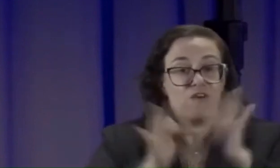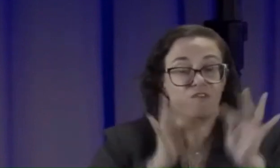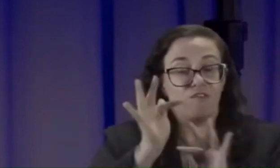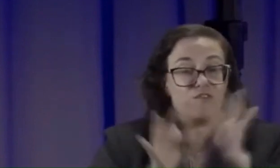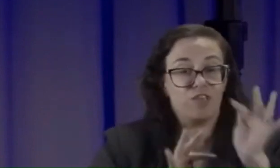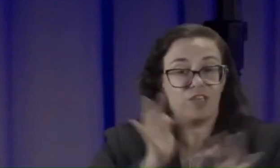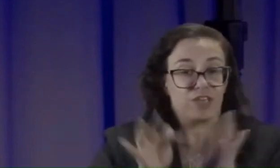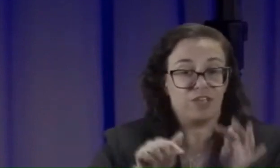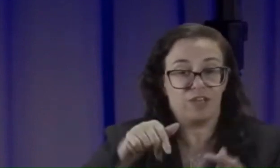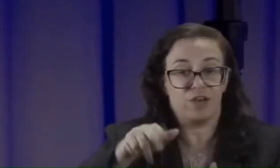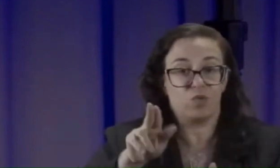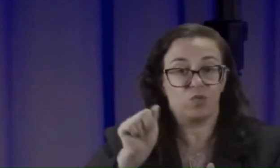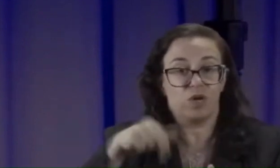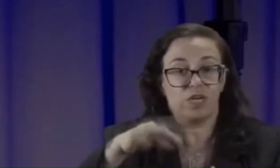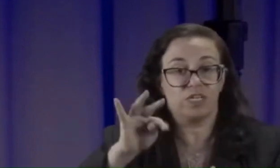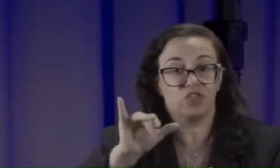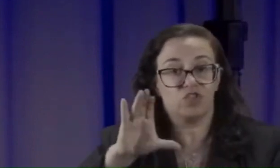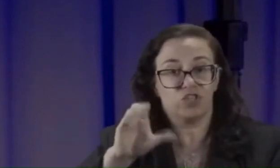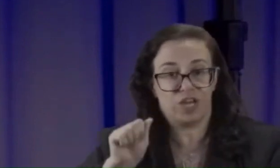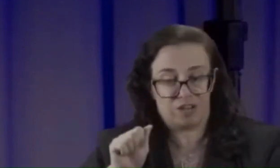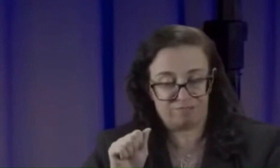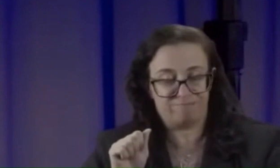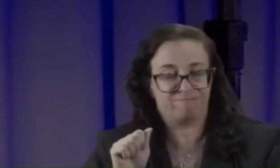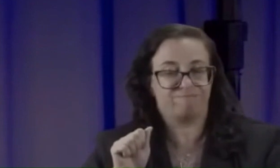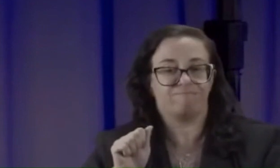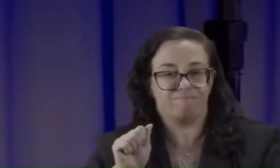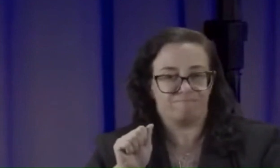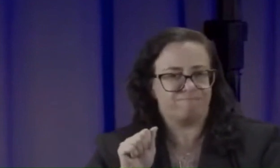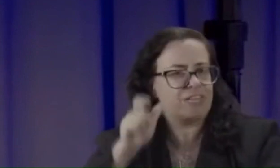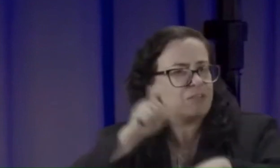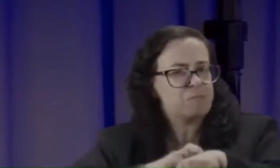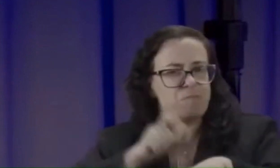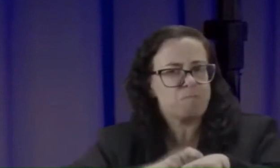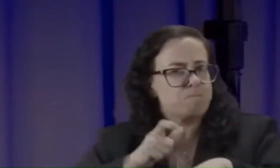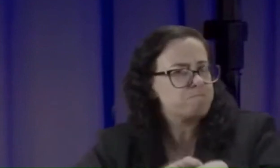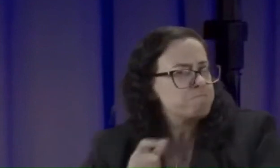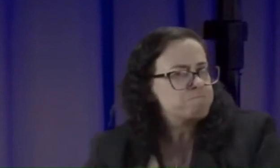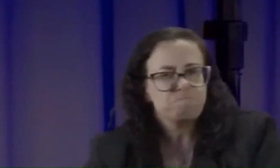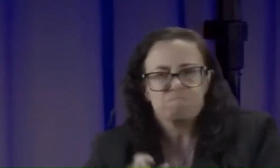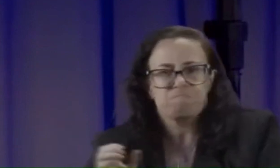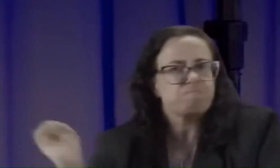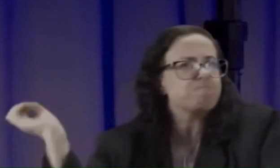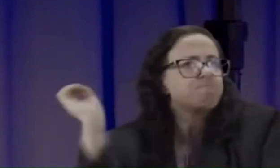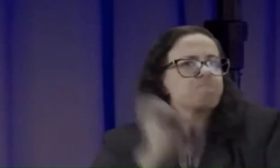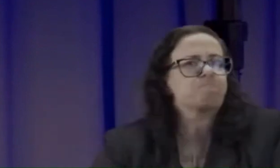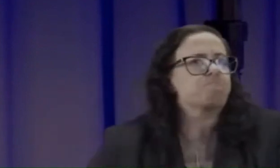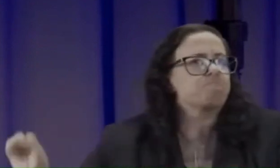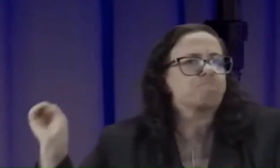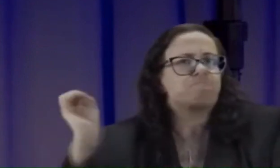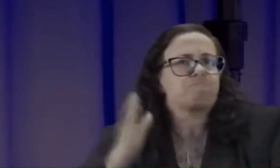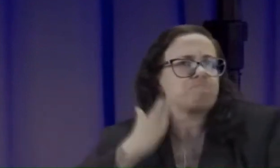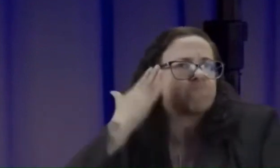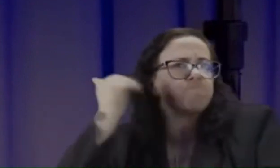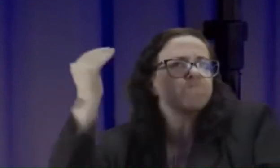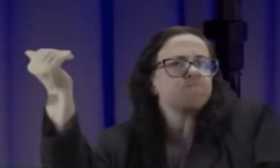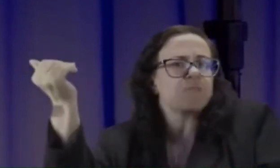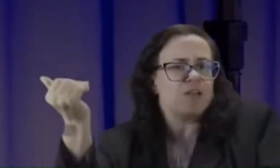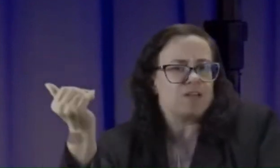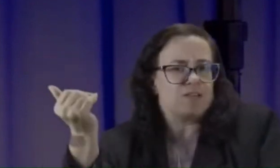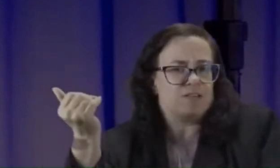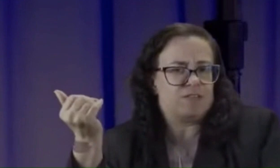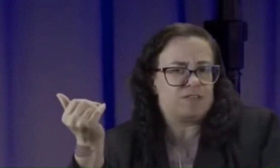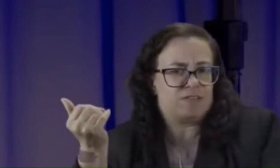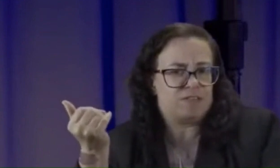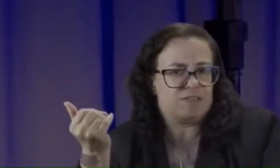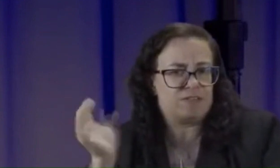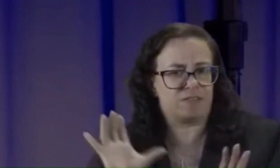física das parcelas. Era o momento glorioso em que a equipe de